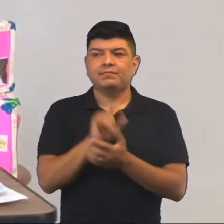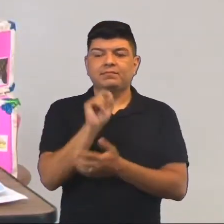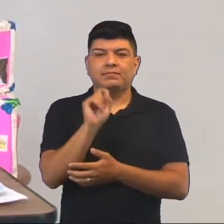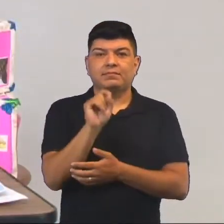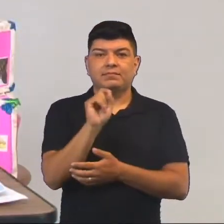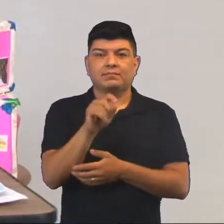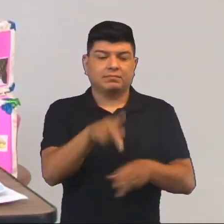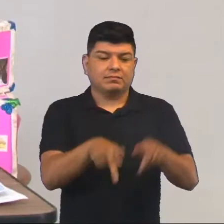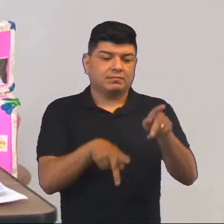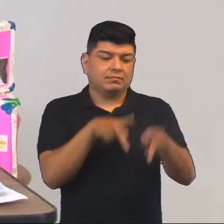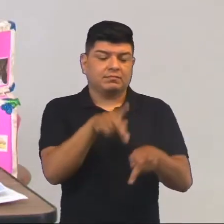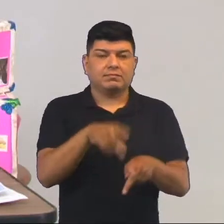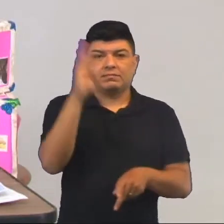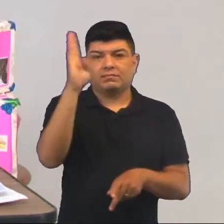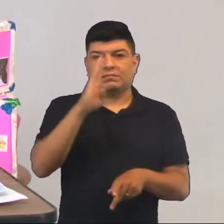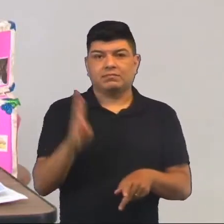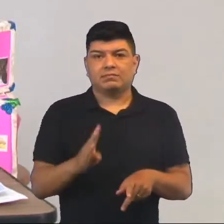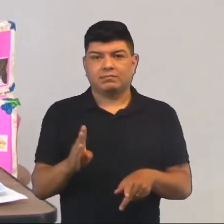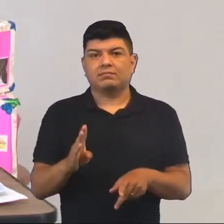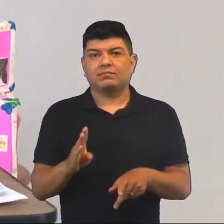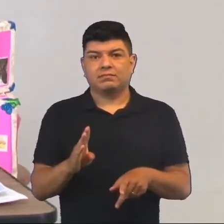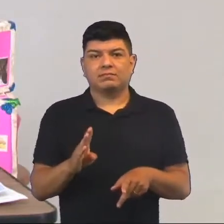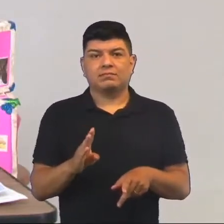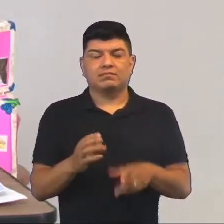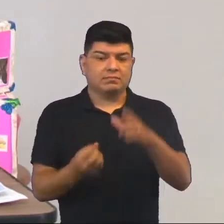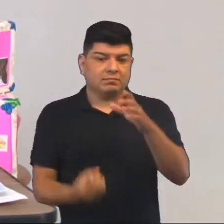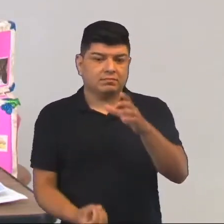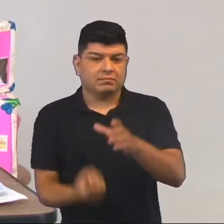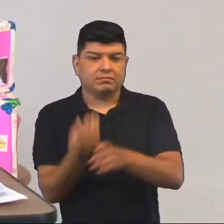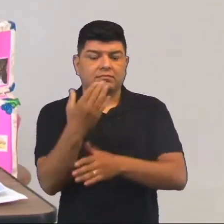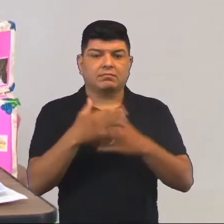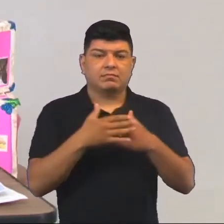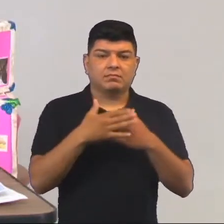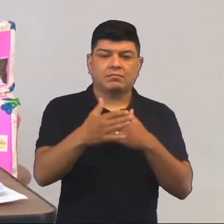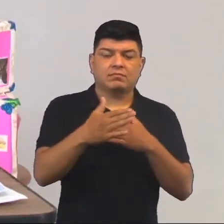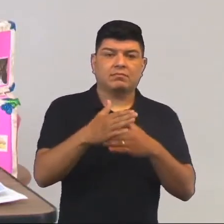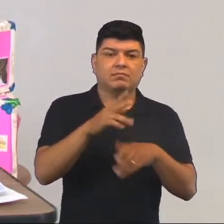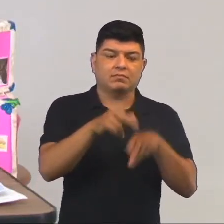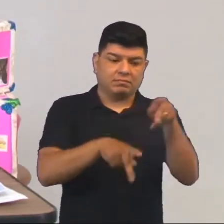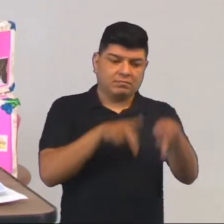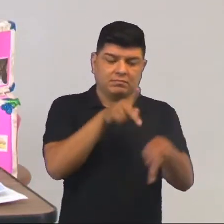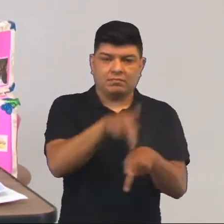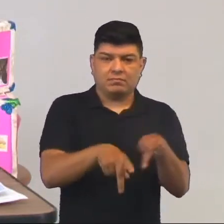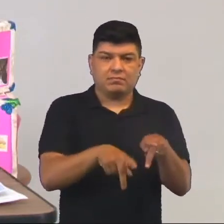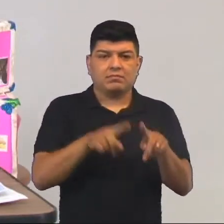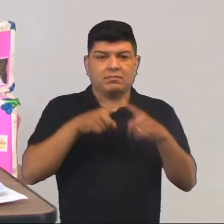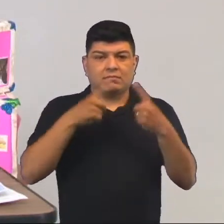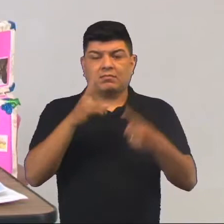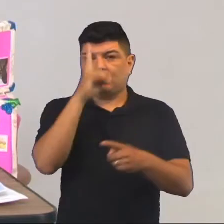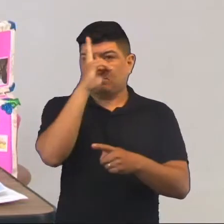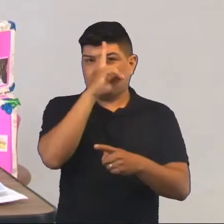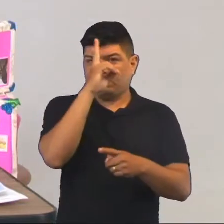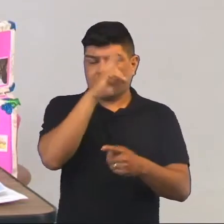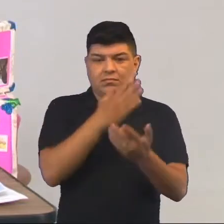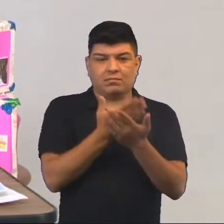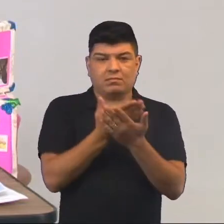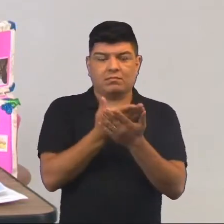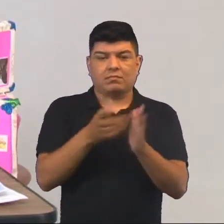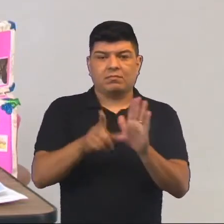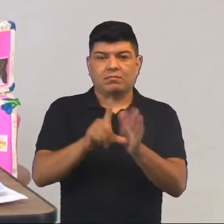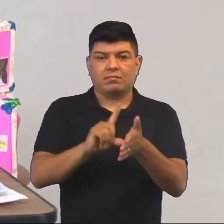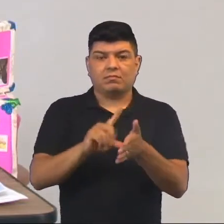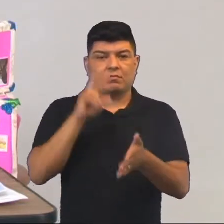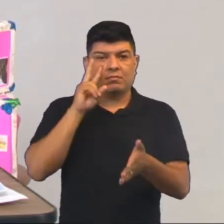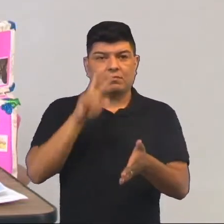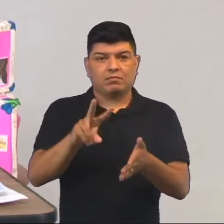que o povo brasileiro formou-se a partir de muitos povos. Mas lembram que em aulas anteriores